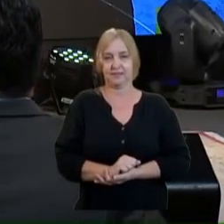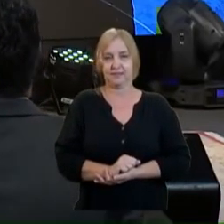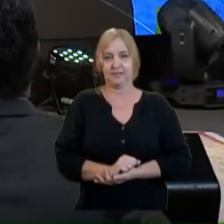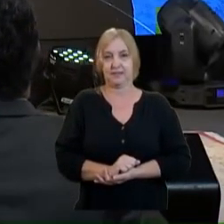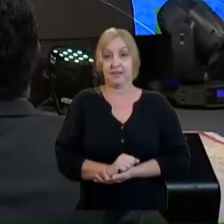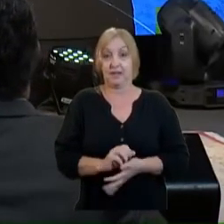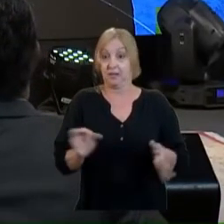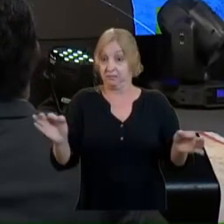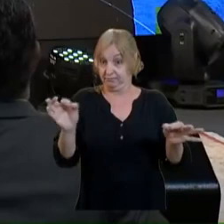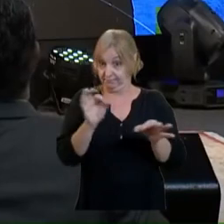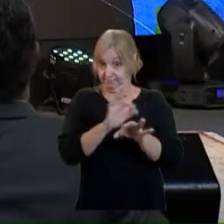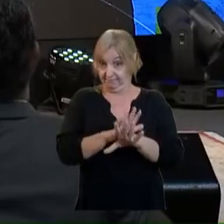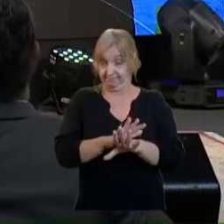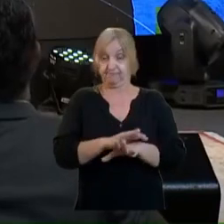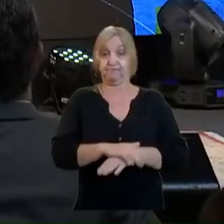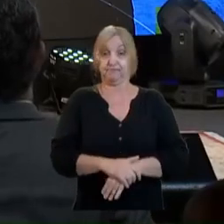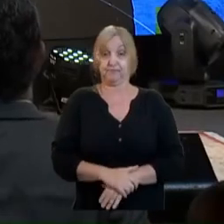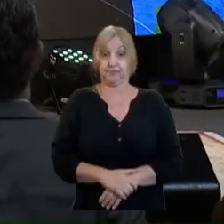Eu vou parar agora,